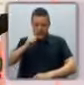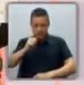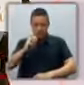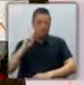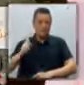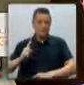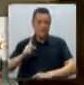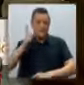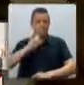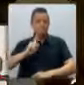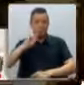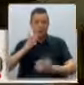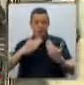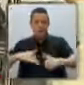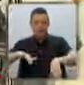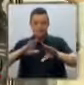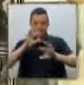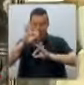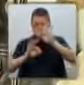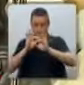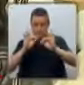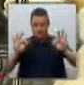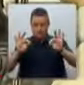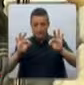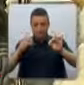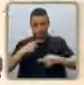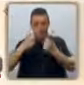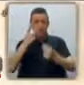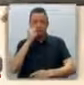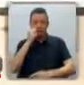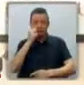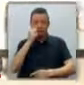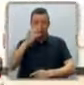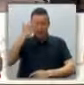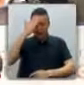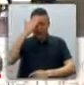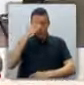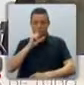da Mulher, mas houve uma prenda no masculino. Acho